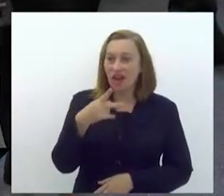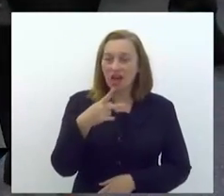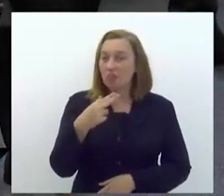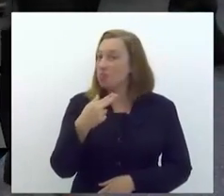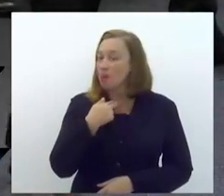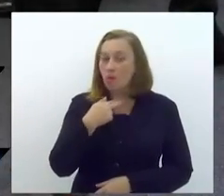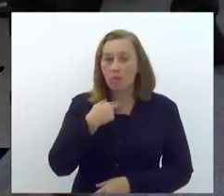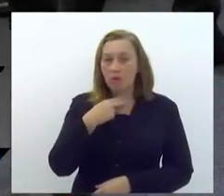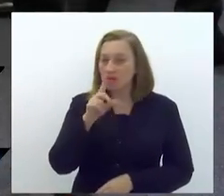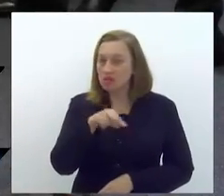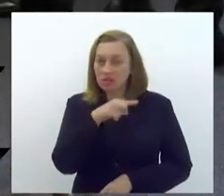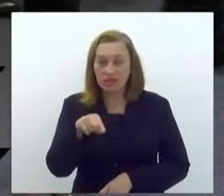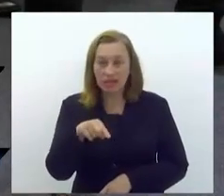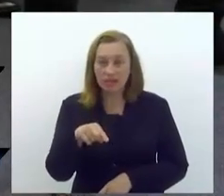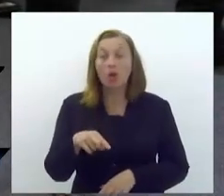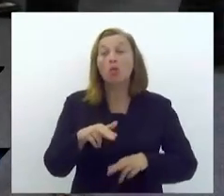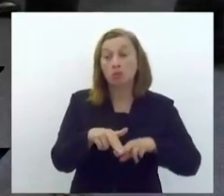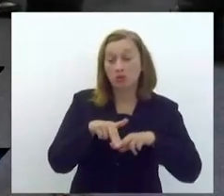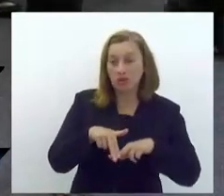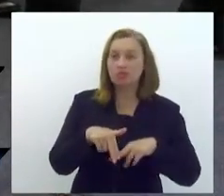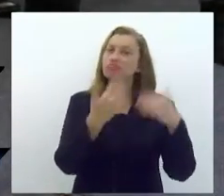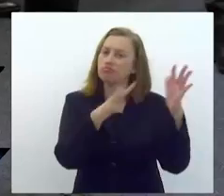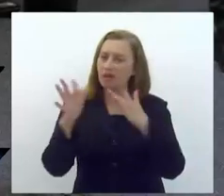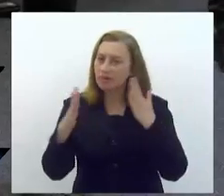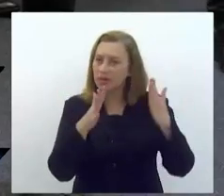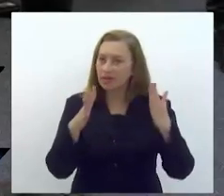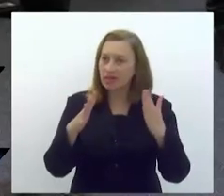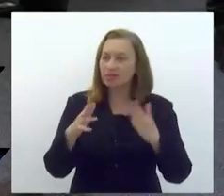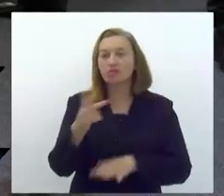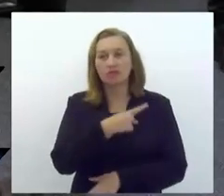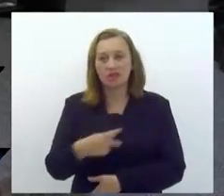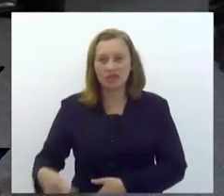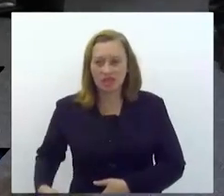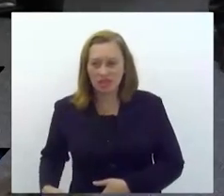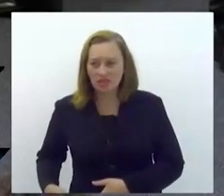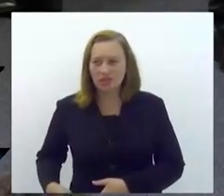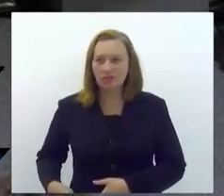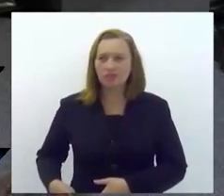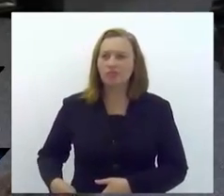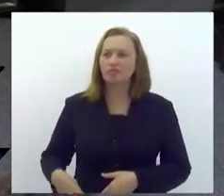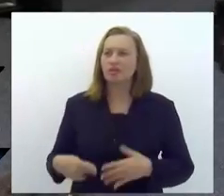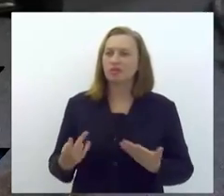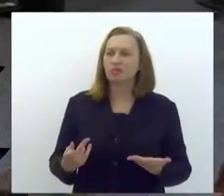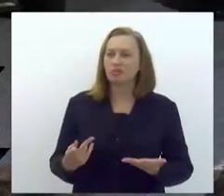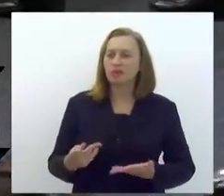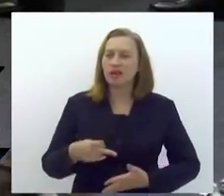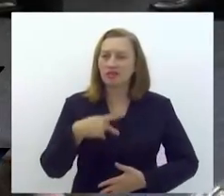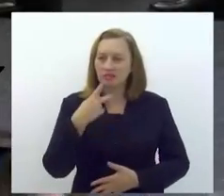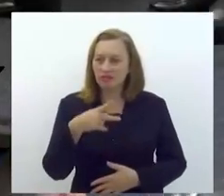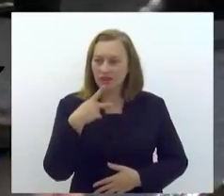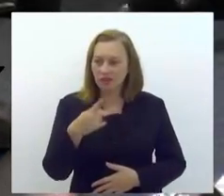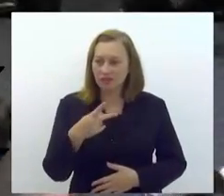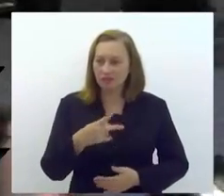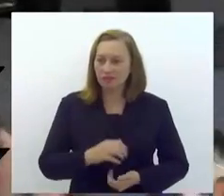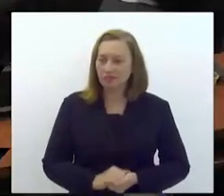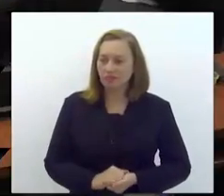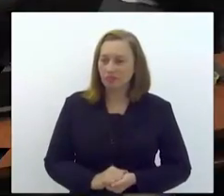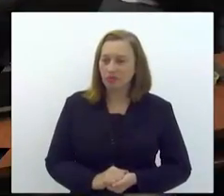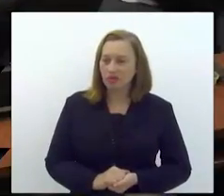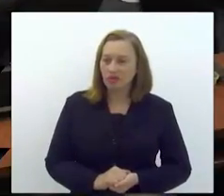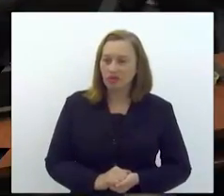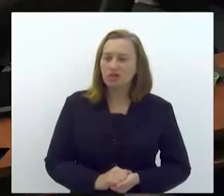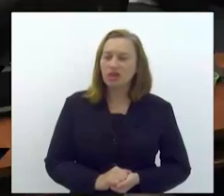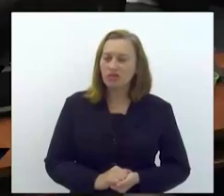por isso Total solidariedade parabenizo a presidência também pela pela Moção de repúdio e vamos que vamos juntos